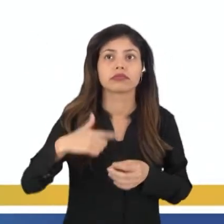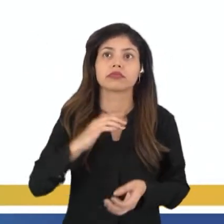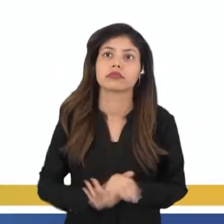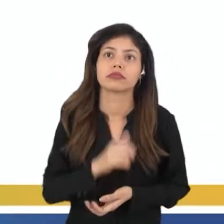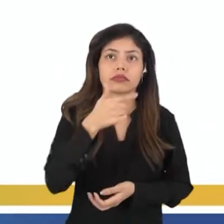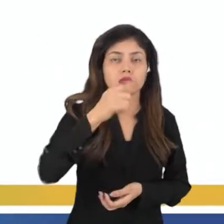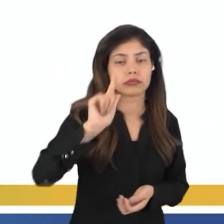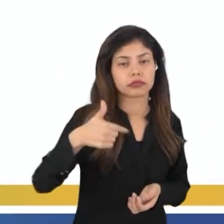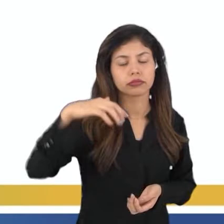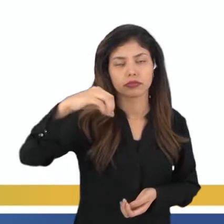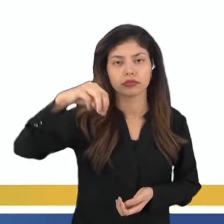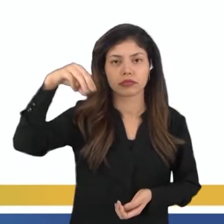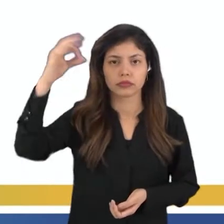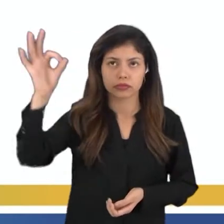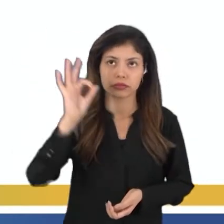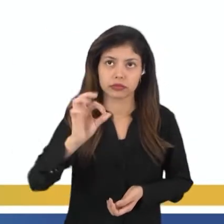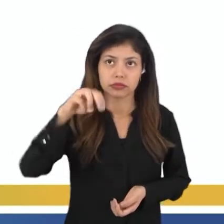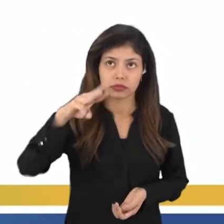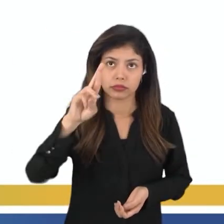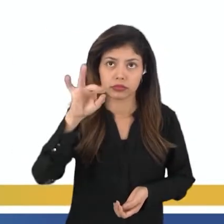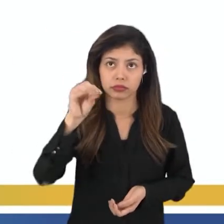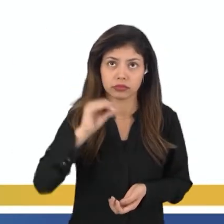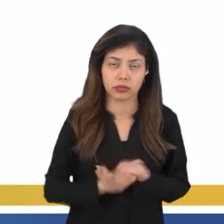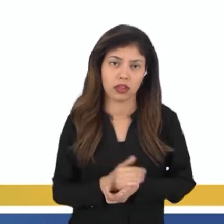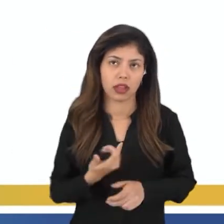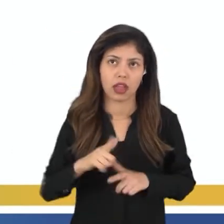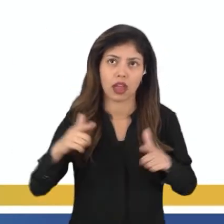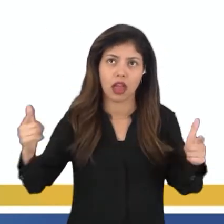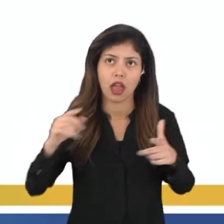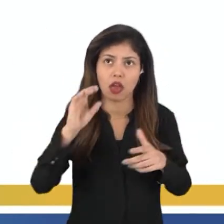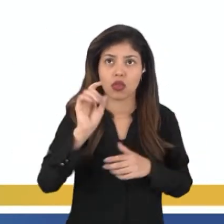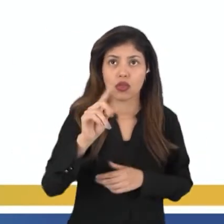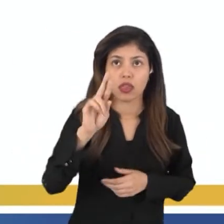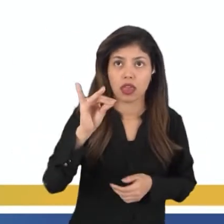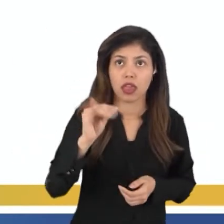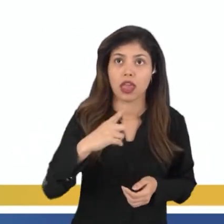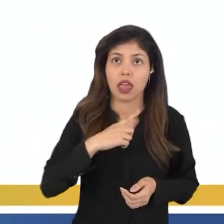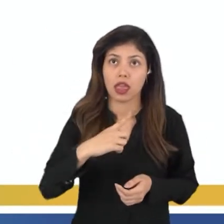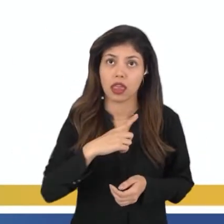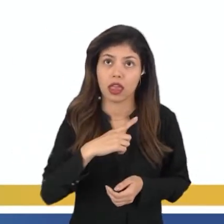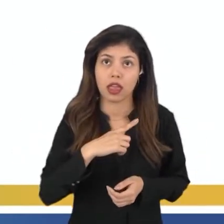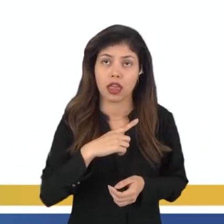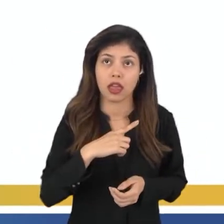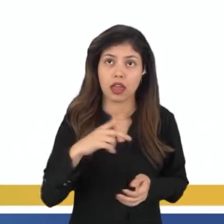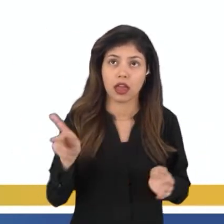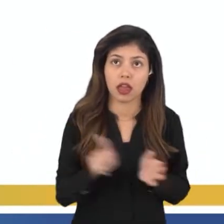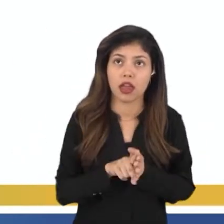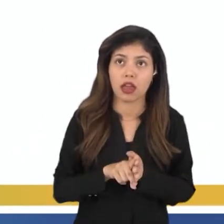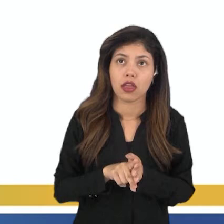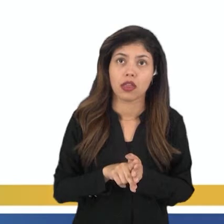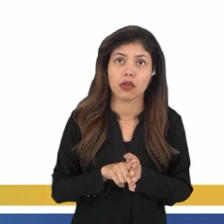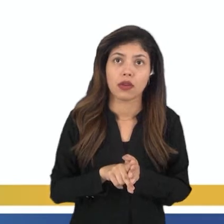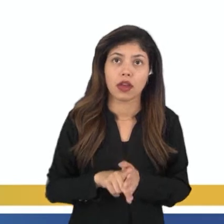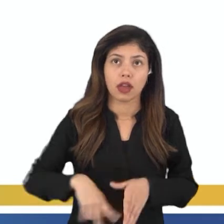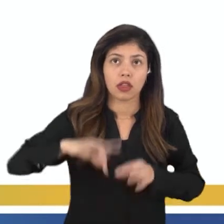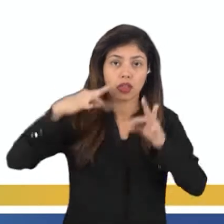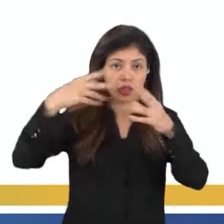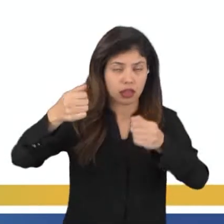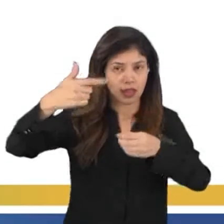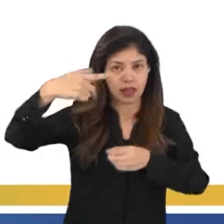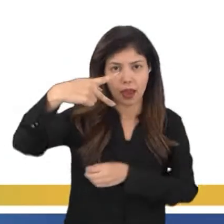e 7,9% para minérios. A malha dutoviária brasileira é detida em sua quase totalidade